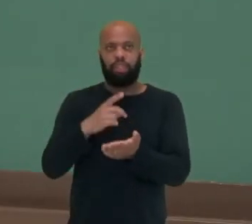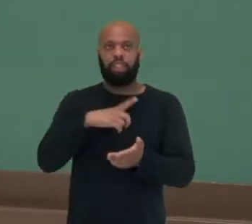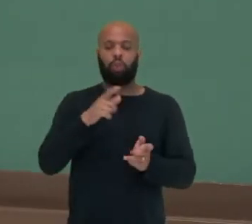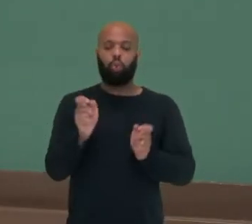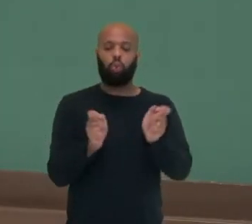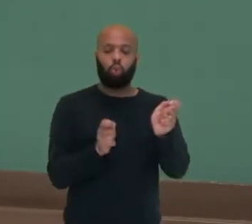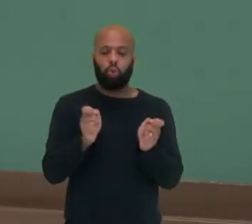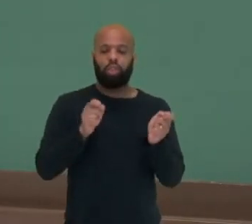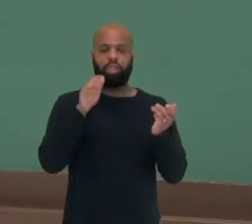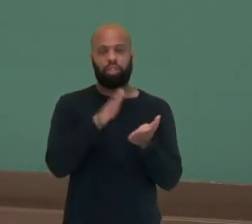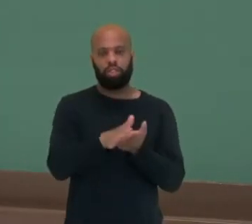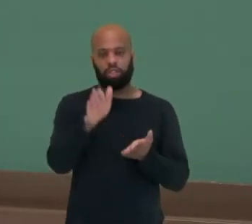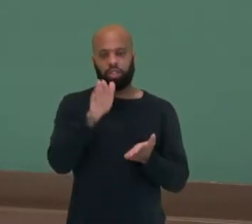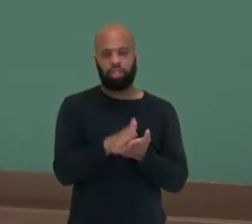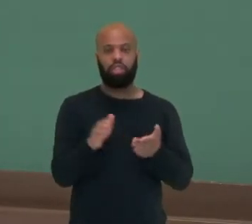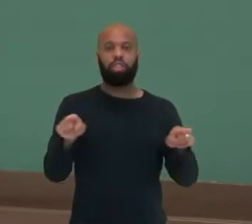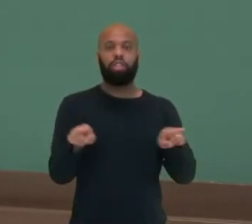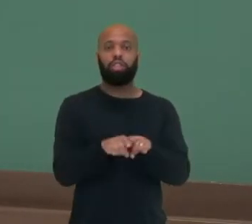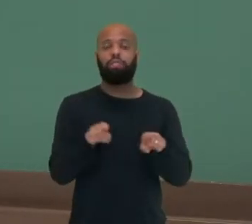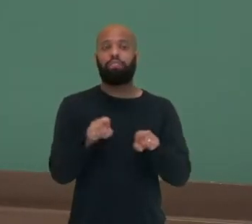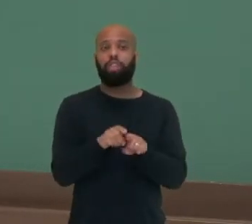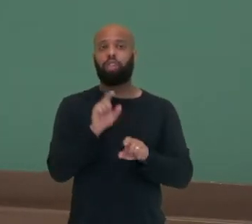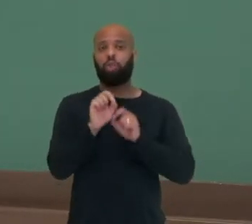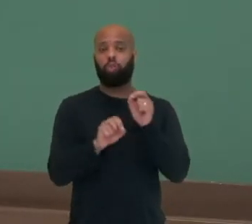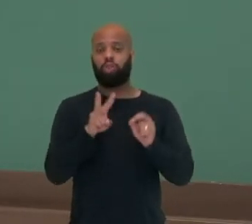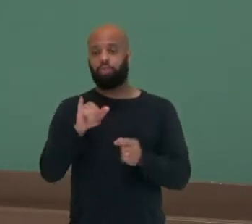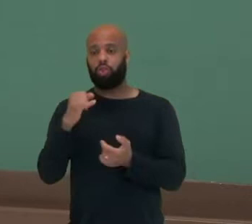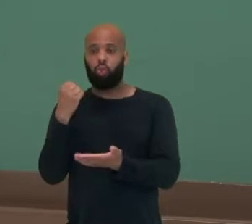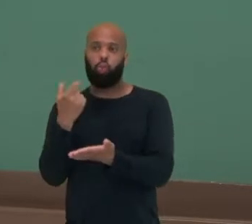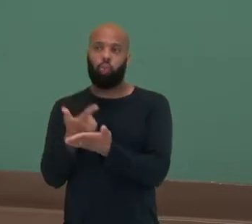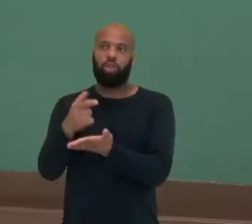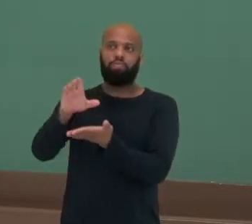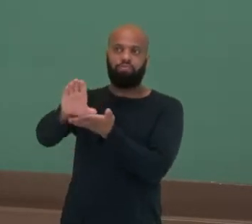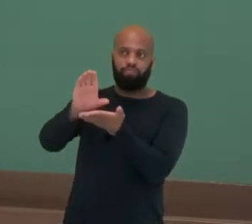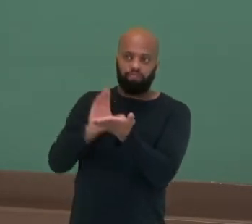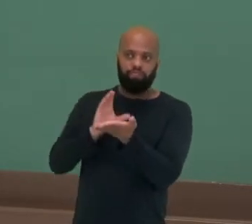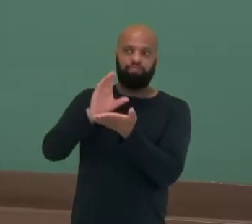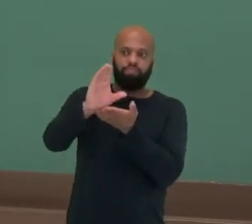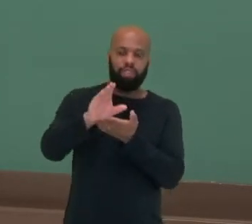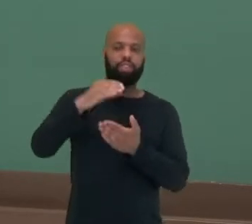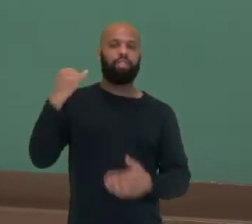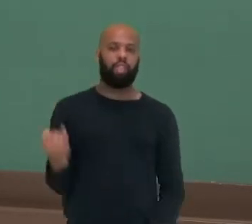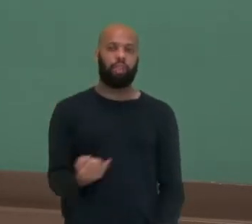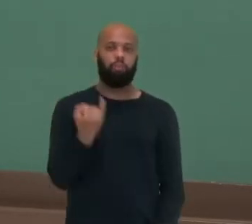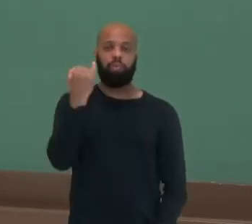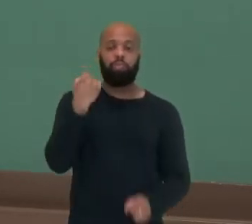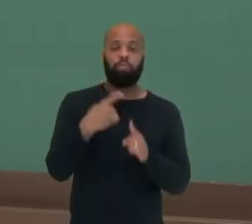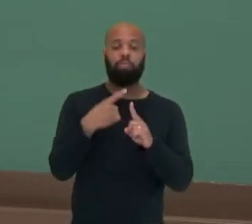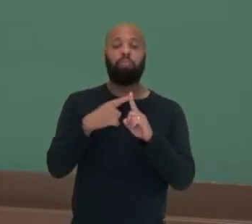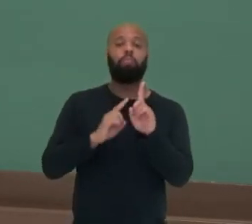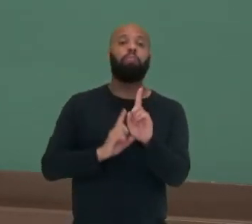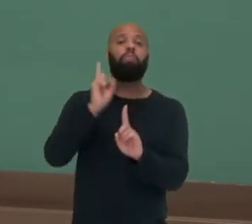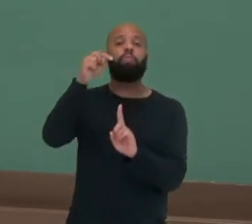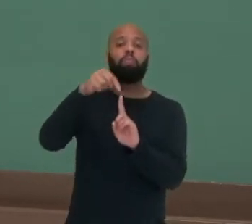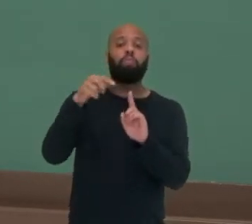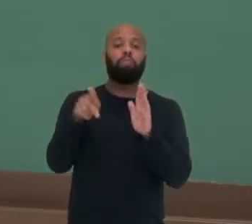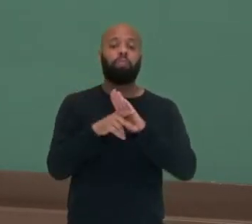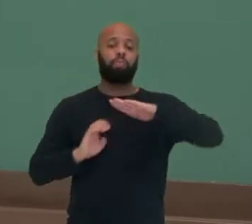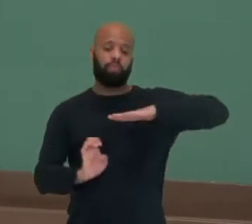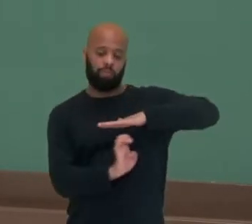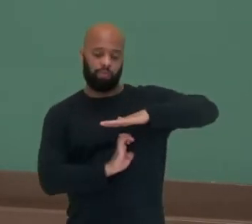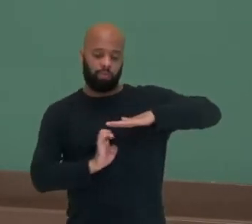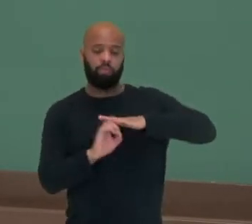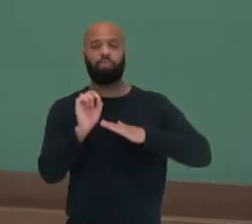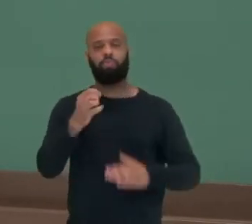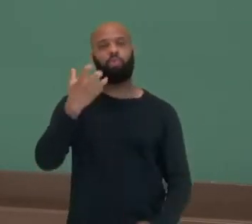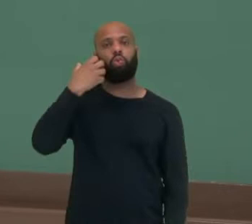as despesas e receitas são fundamentais na empresa, porque o objetivo da empresa maior é o quê? Obter lucro, né? E a